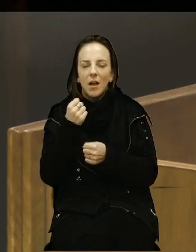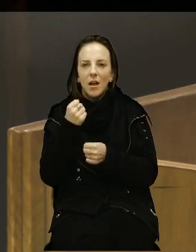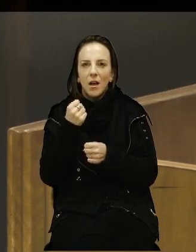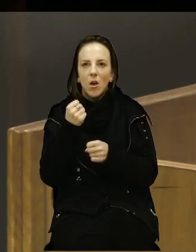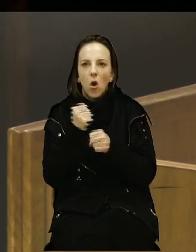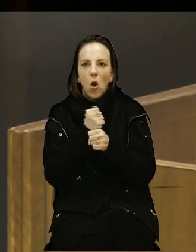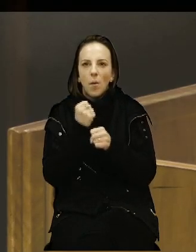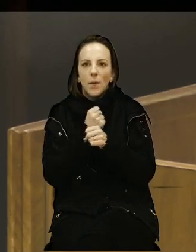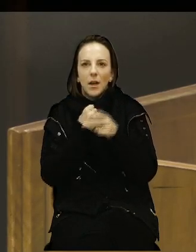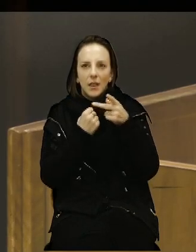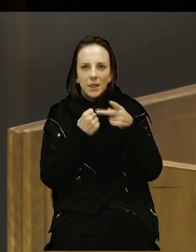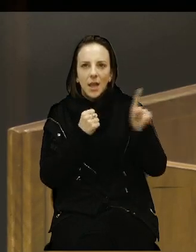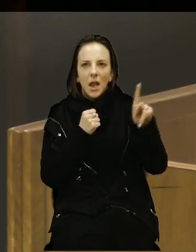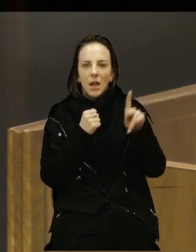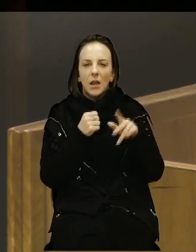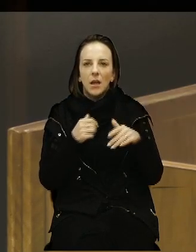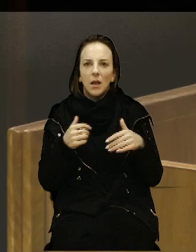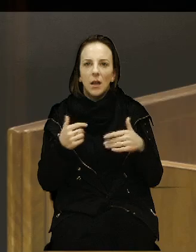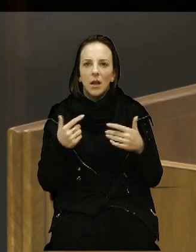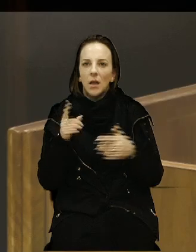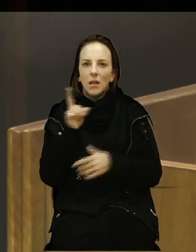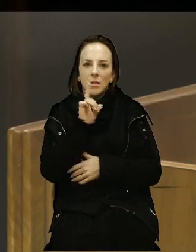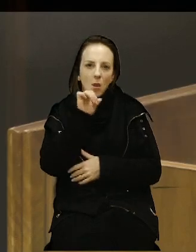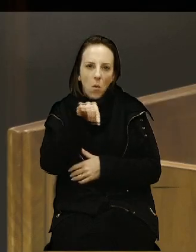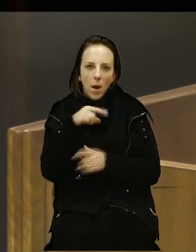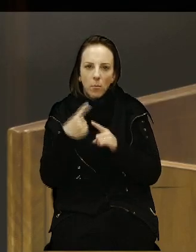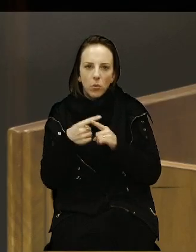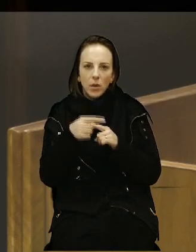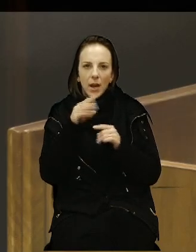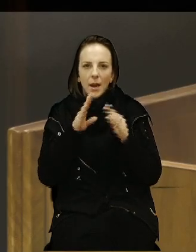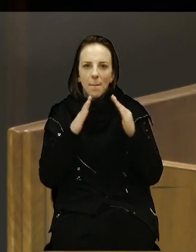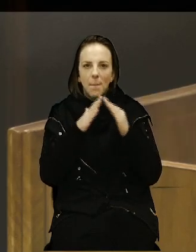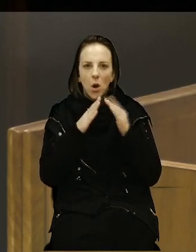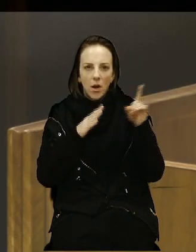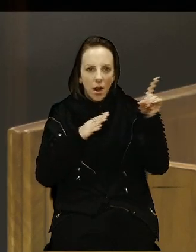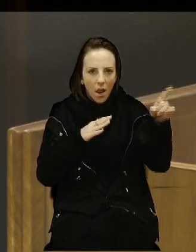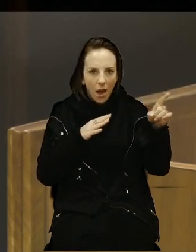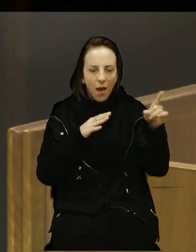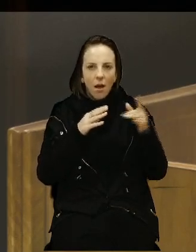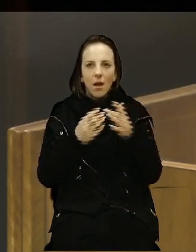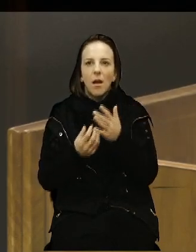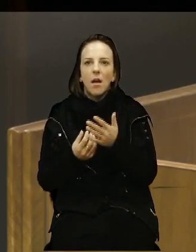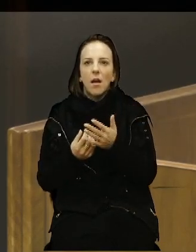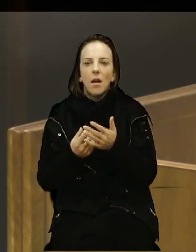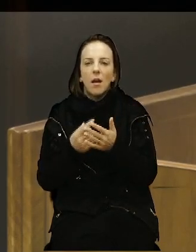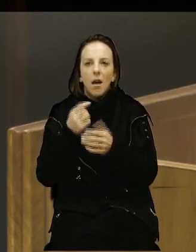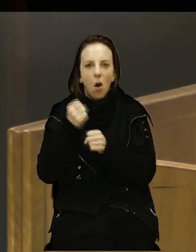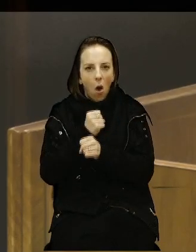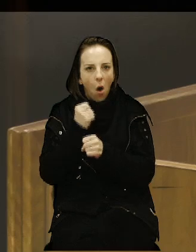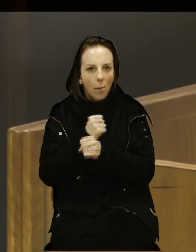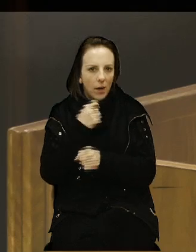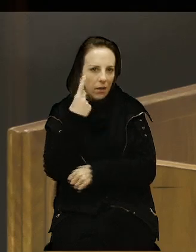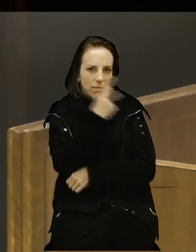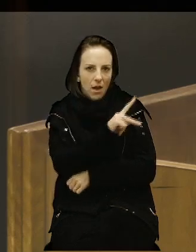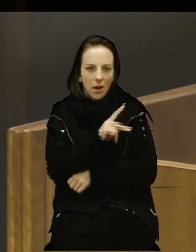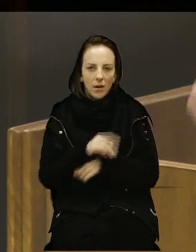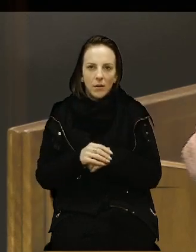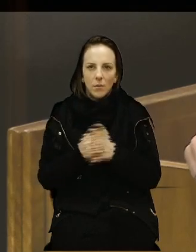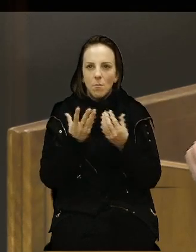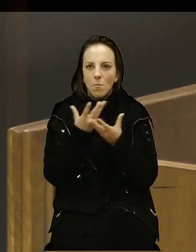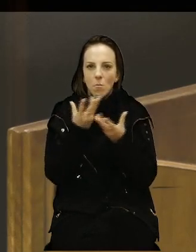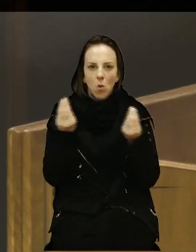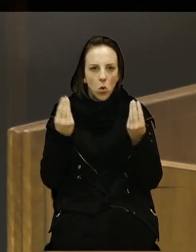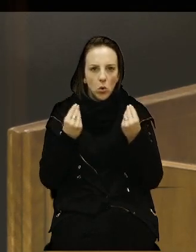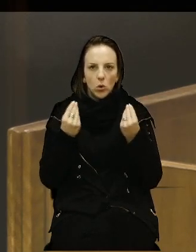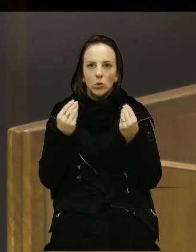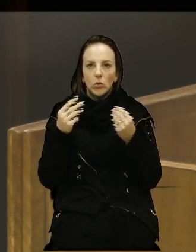Onde que se viu? Não é porque ele mora lá no bairro que tudo é obra dele. Muitos vereadores dessa casa vão lá no bairro que eu